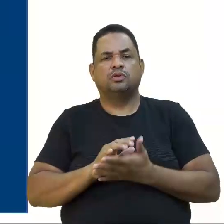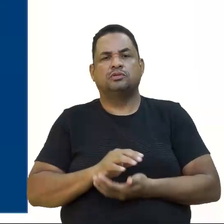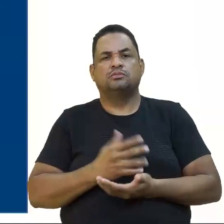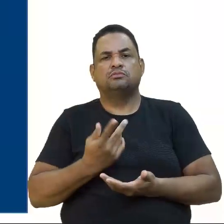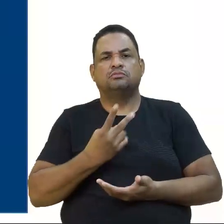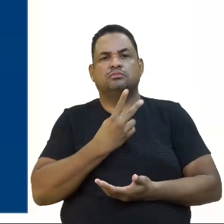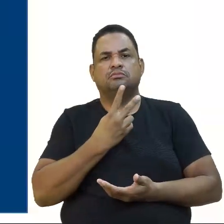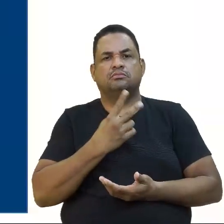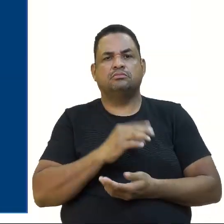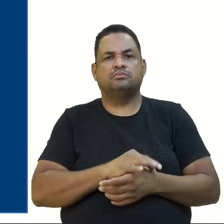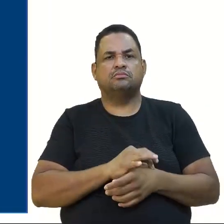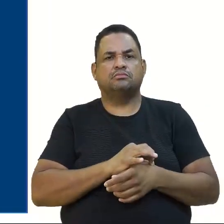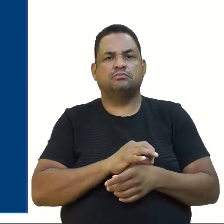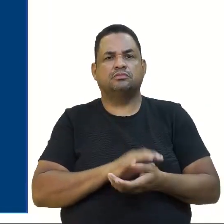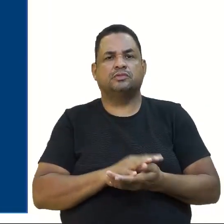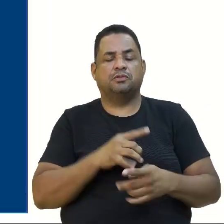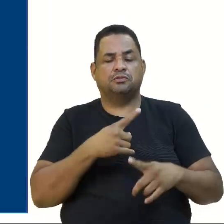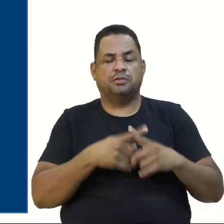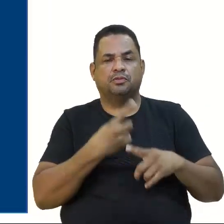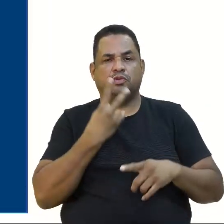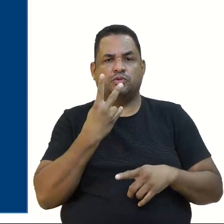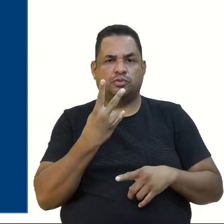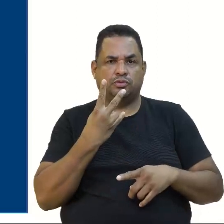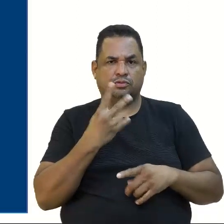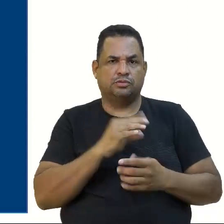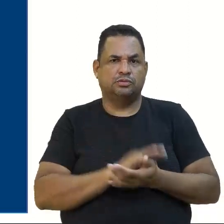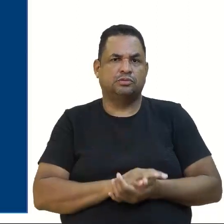multiplicar por 2 agora, né? Então,